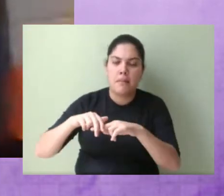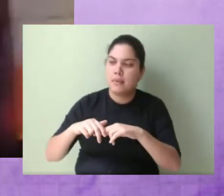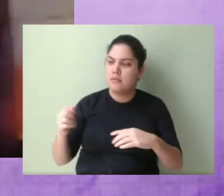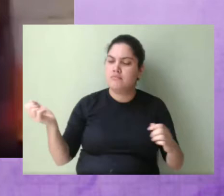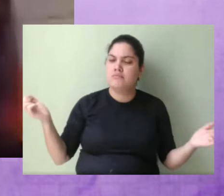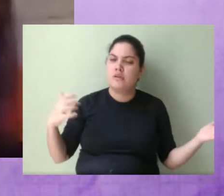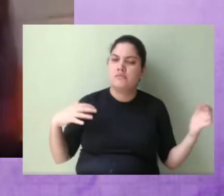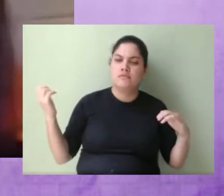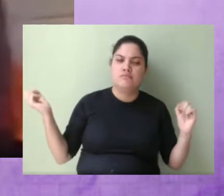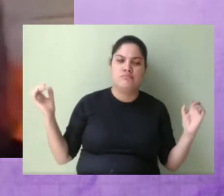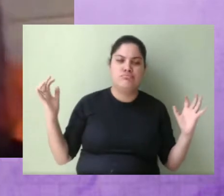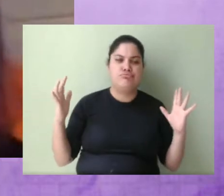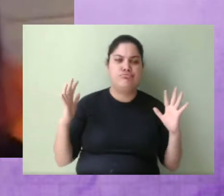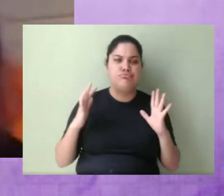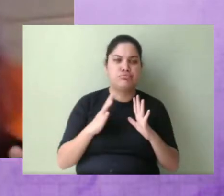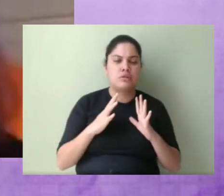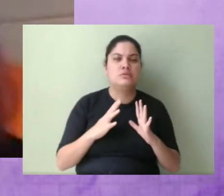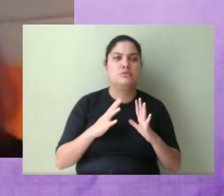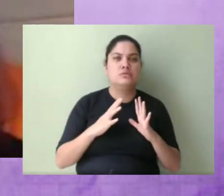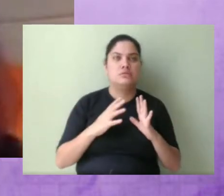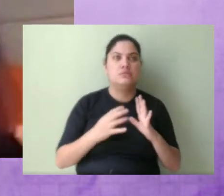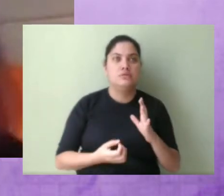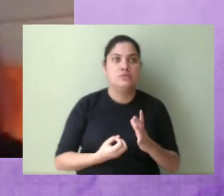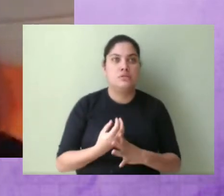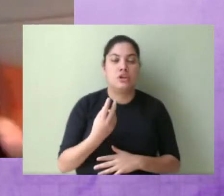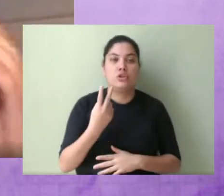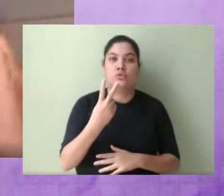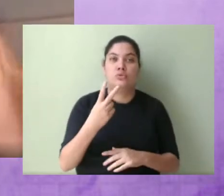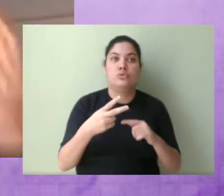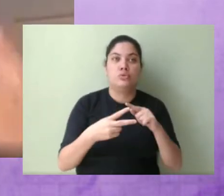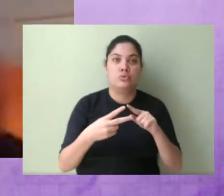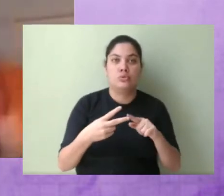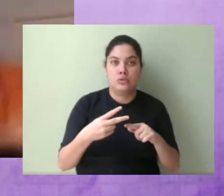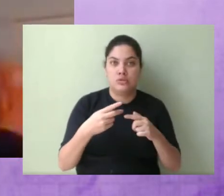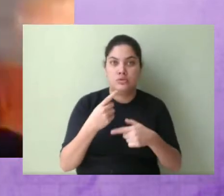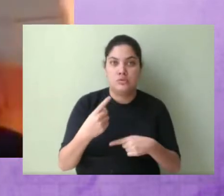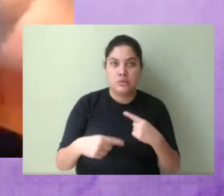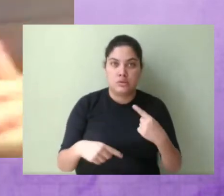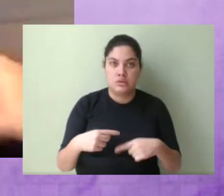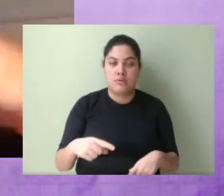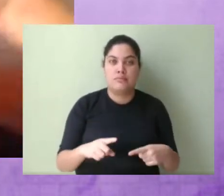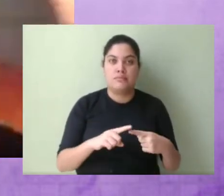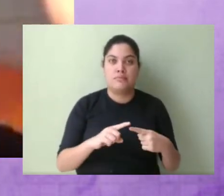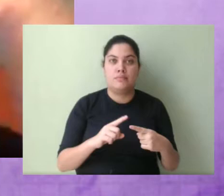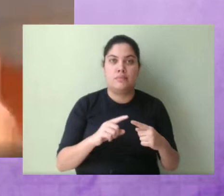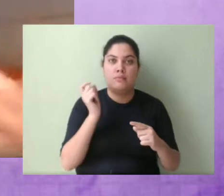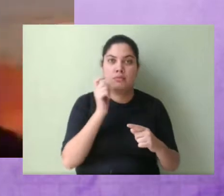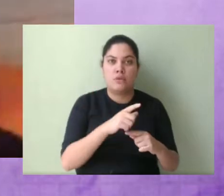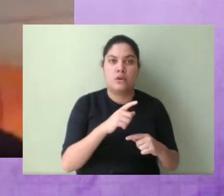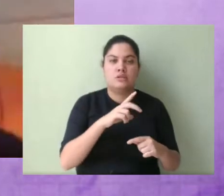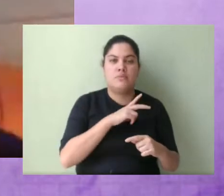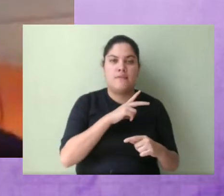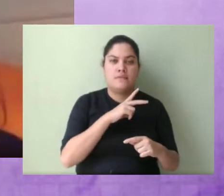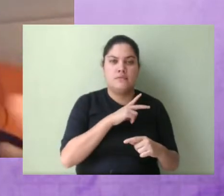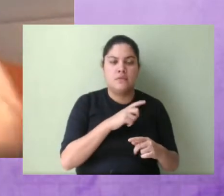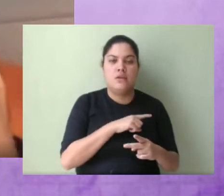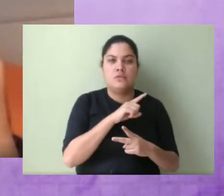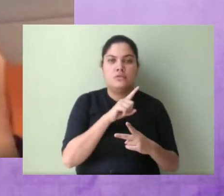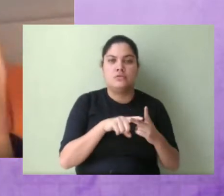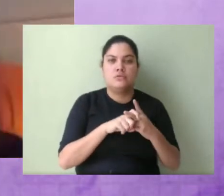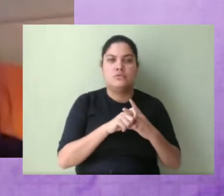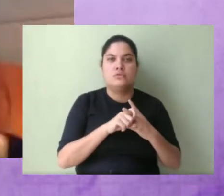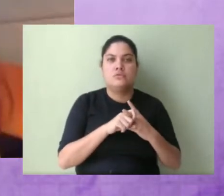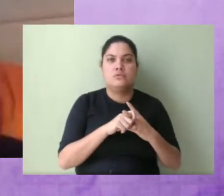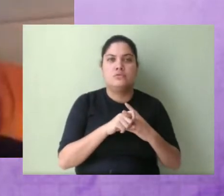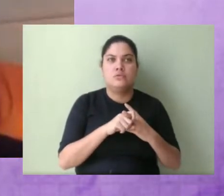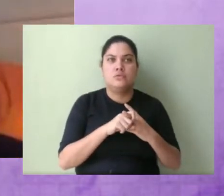maior anfiteatro da universidade, botamos um monte de puff, e no final a gente teve que botar mais cadeira e botar microfone, porque começou a aparecer mais gente pro final.